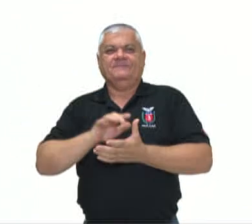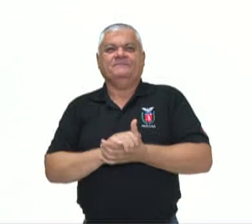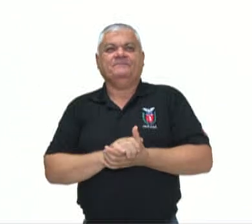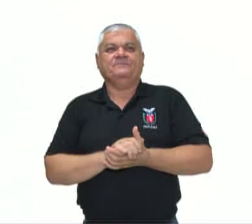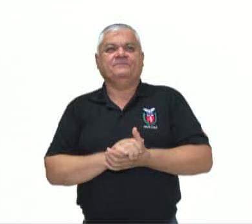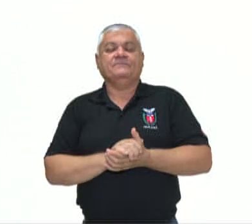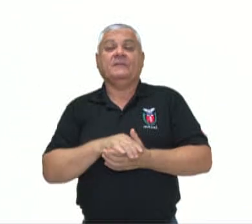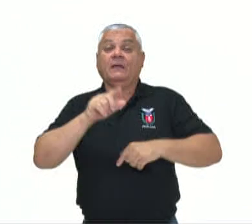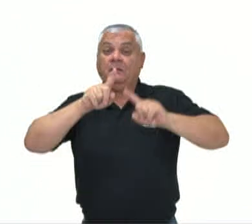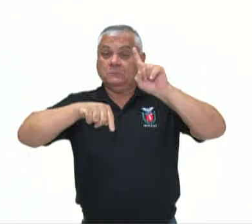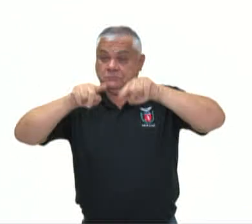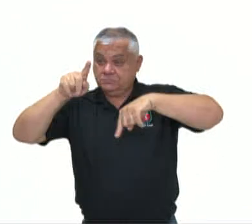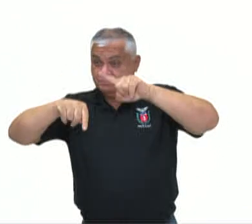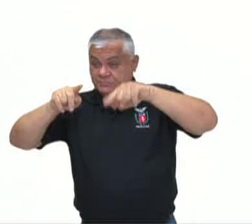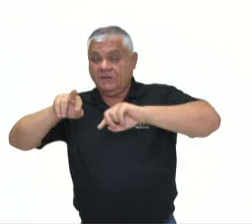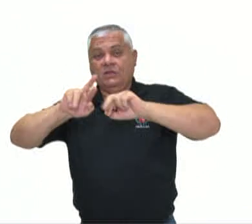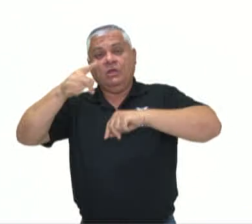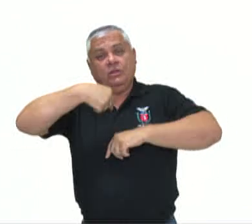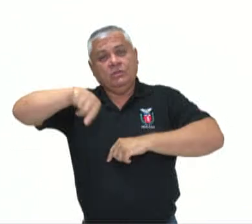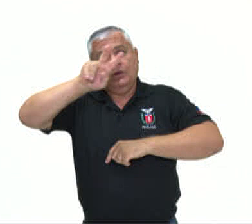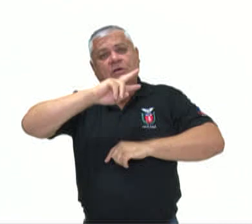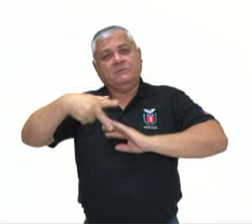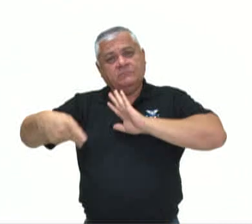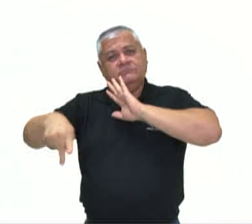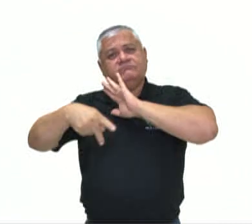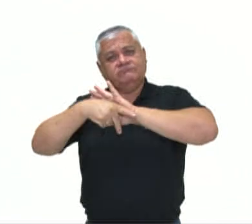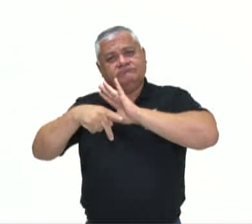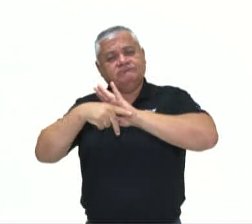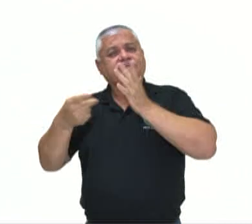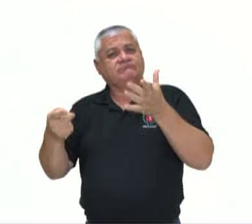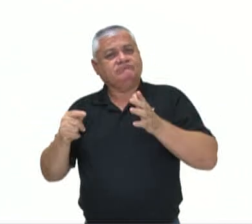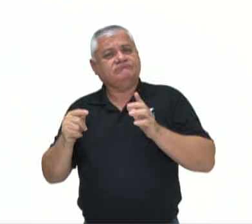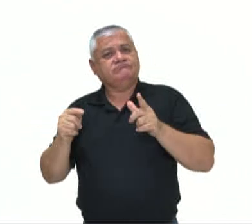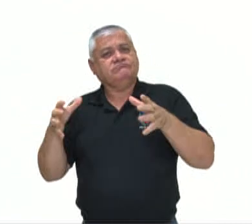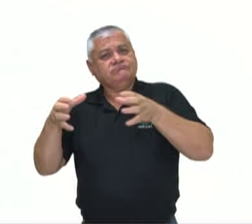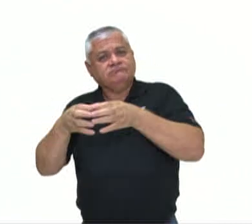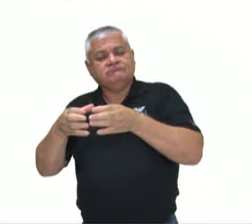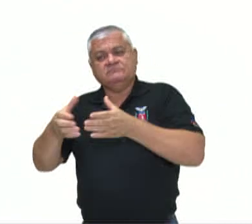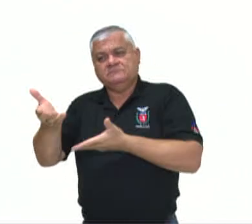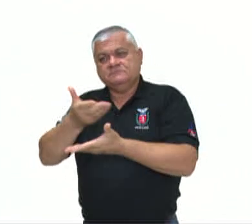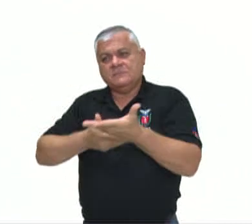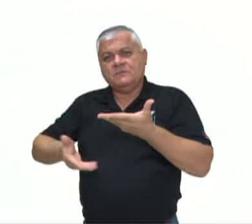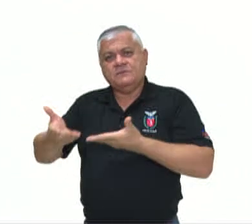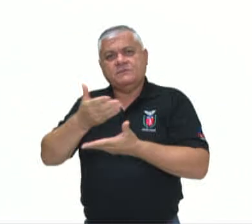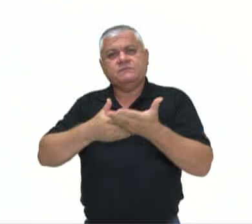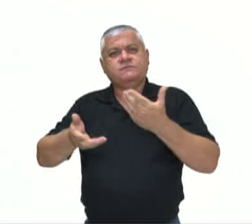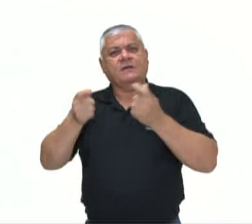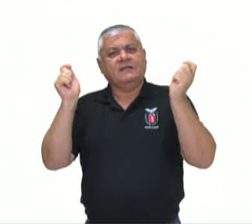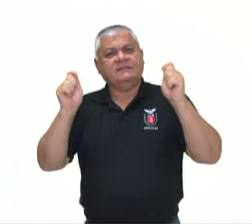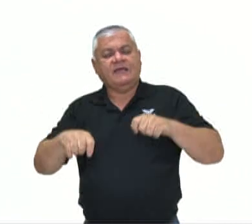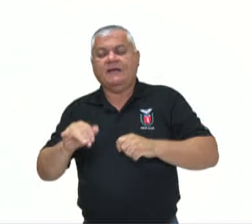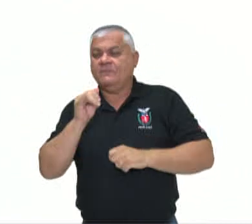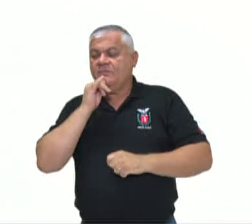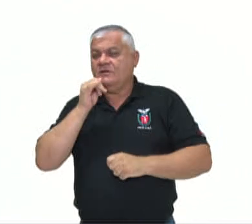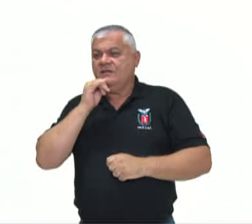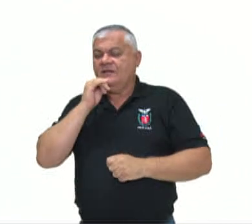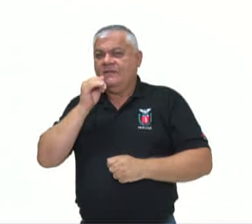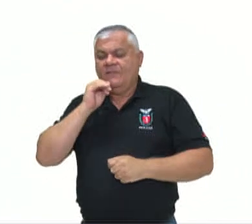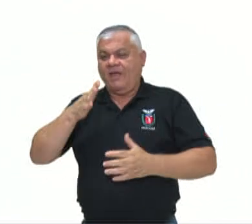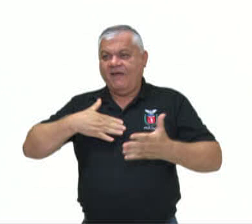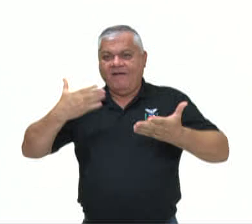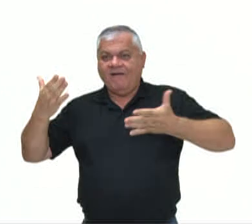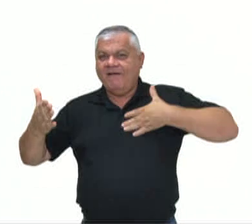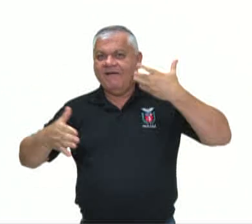todos fazemos parte dessa aventura. Todos podemos compartilhar o êxtase que surge a cada